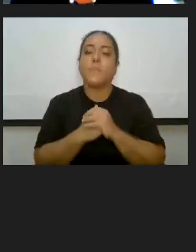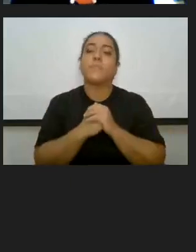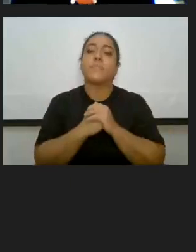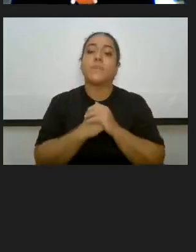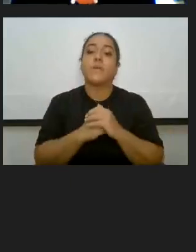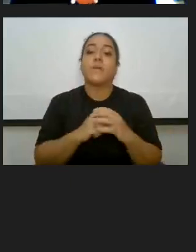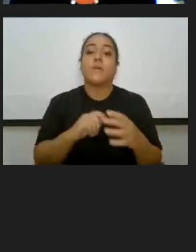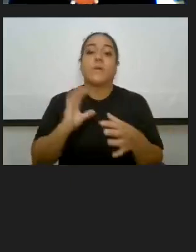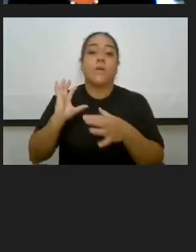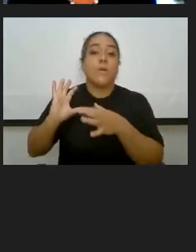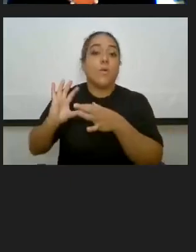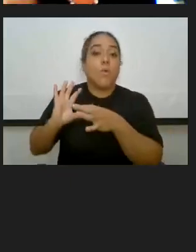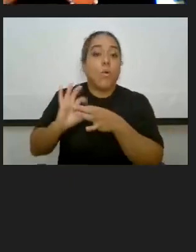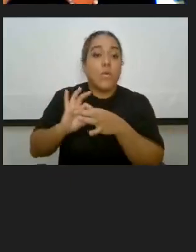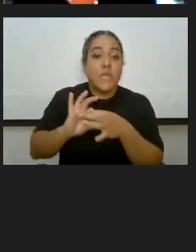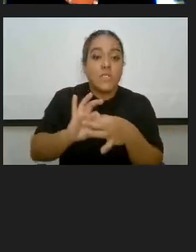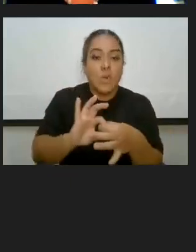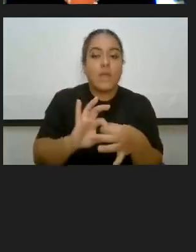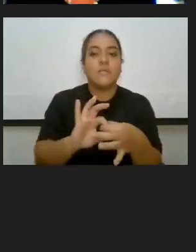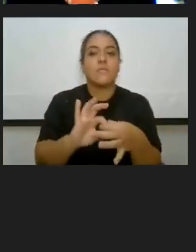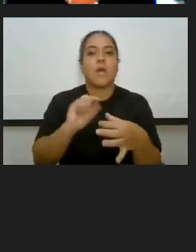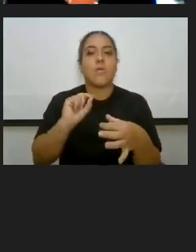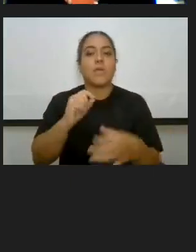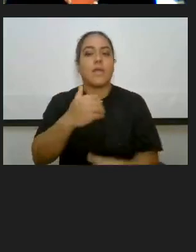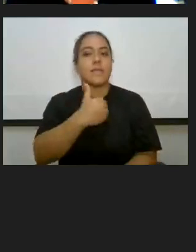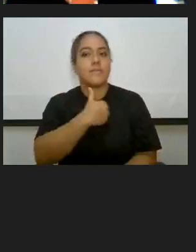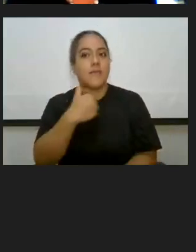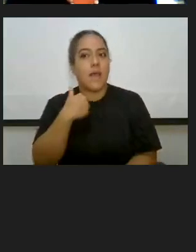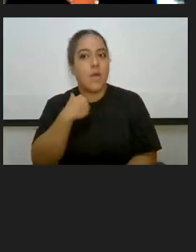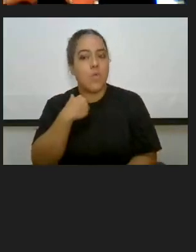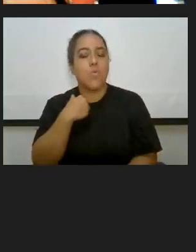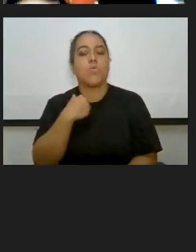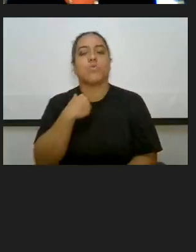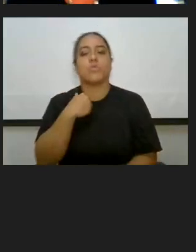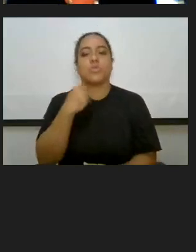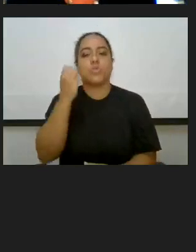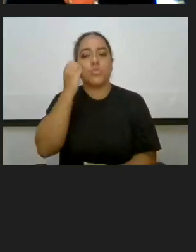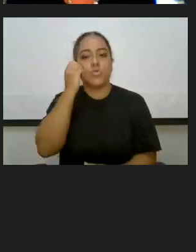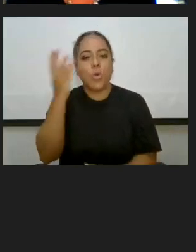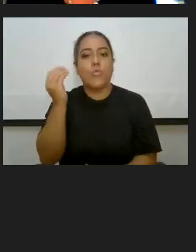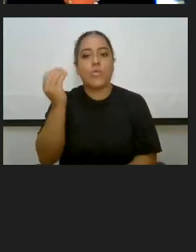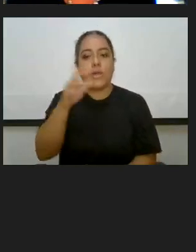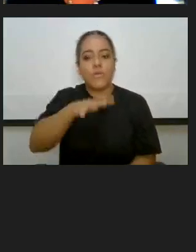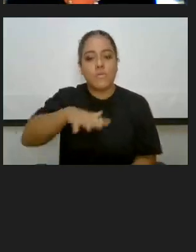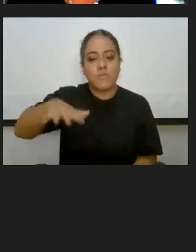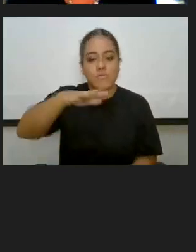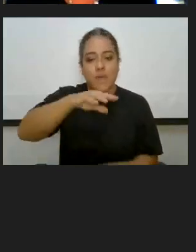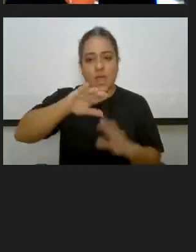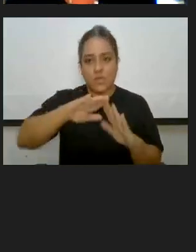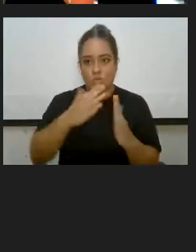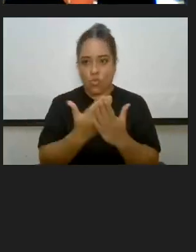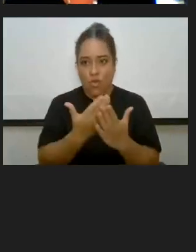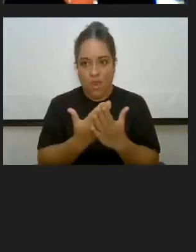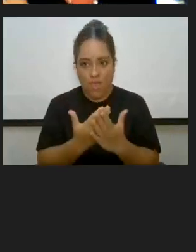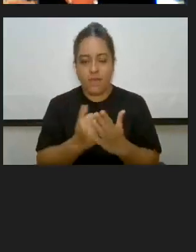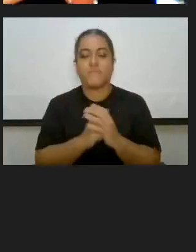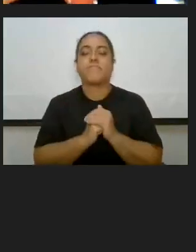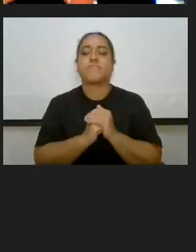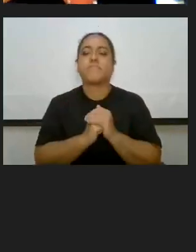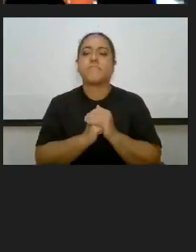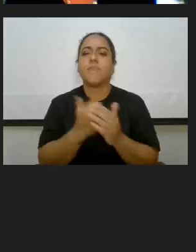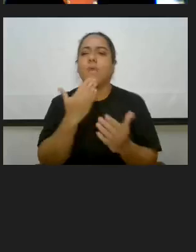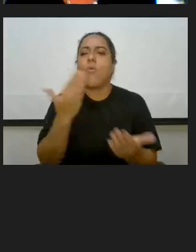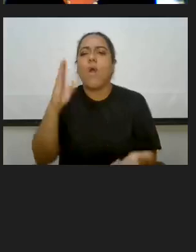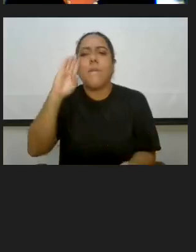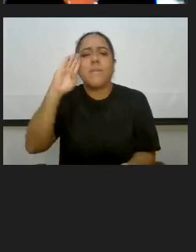contextualizar a questão da saúde mental em relação ao espaço escolar, quais são os